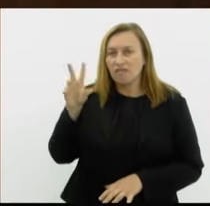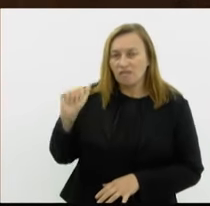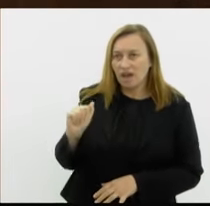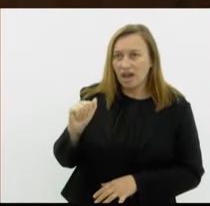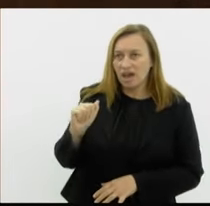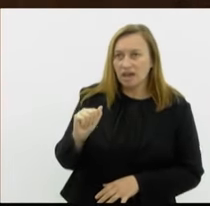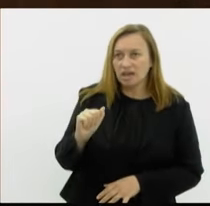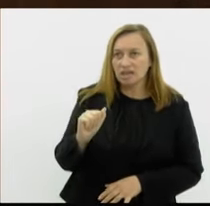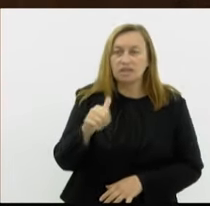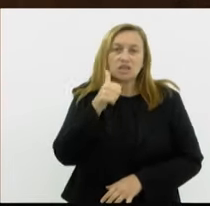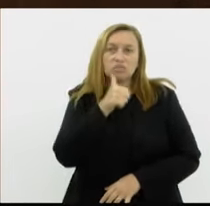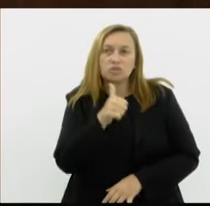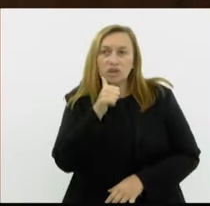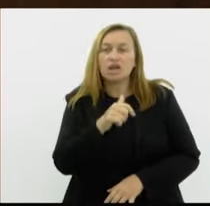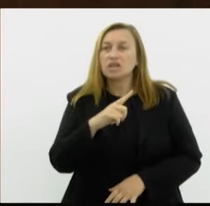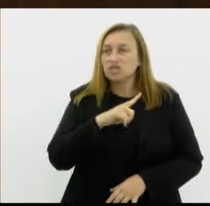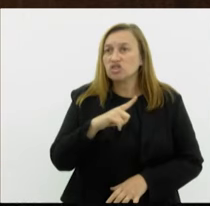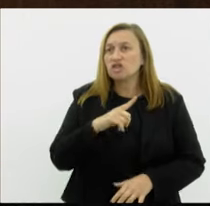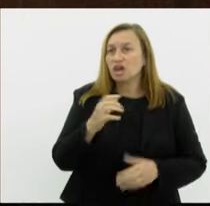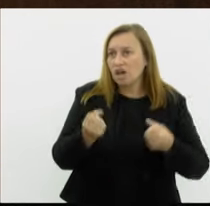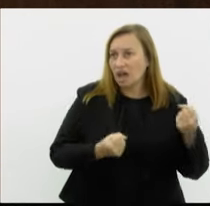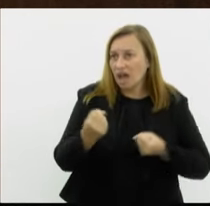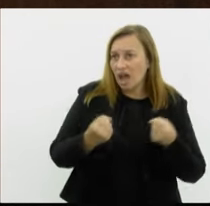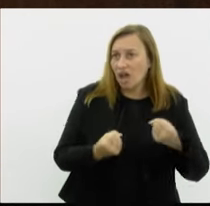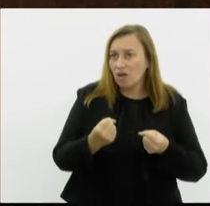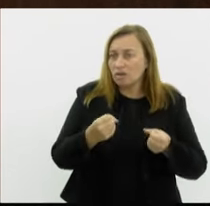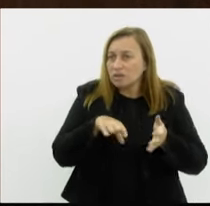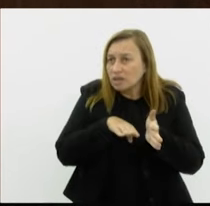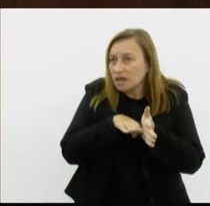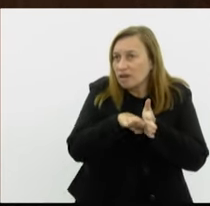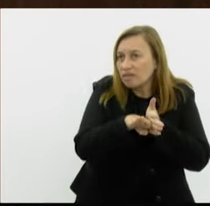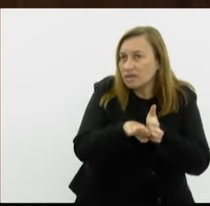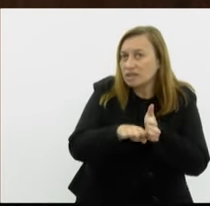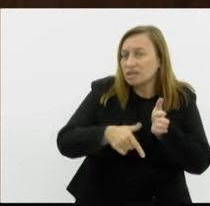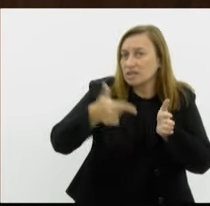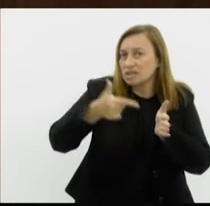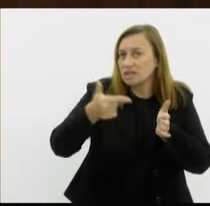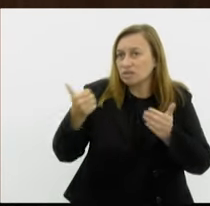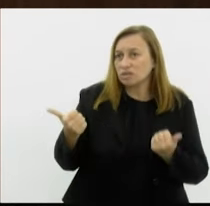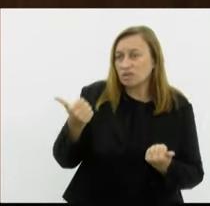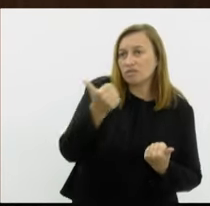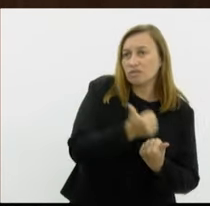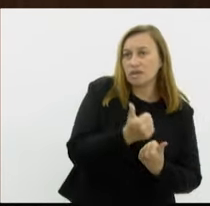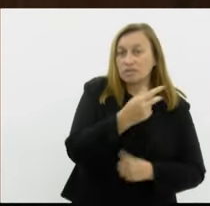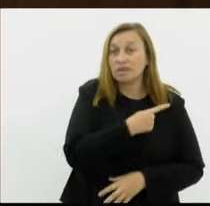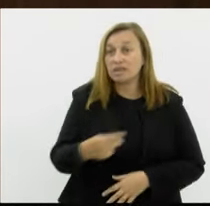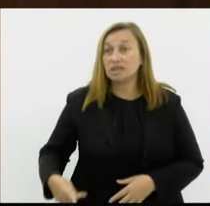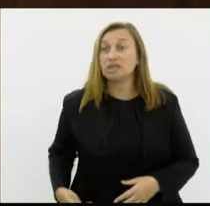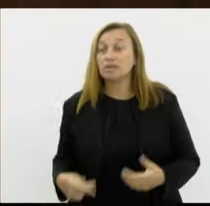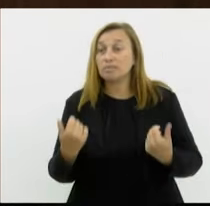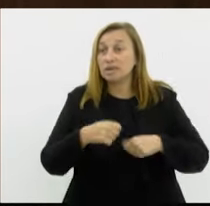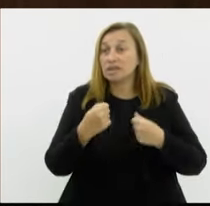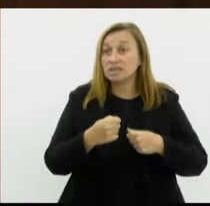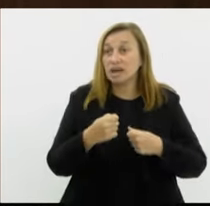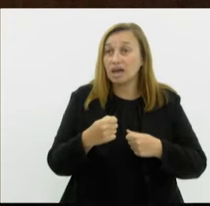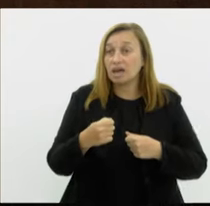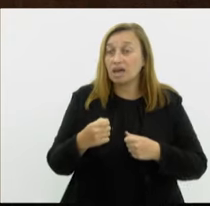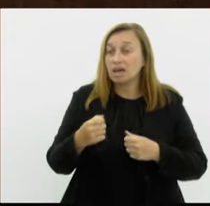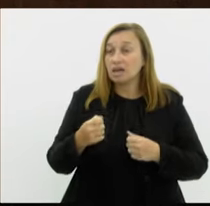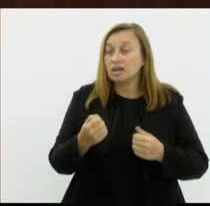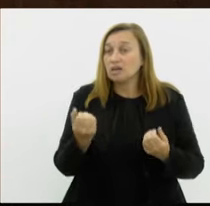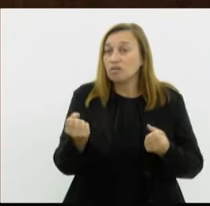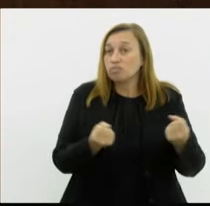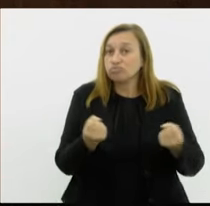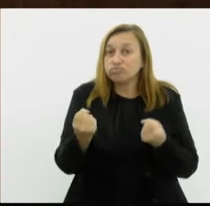aqui, eu já cheguei também, tinha carro na vaga da segunda vice-presidência, e a gente tem que sair, colocar o carro em outro lugar e vir